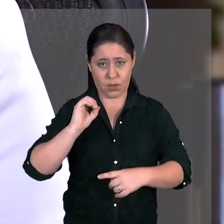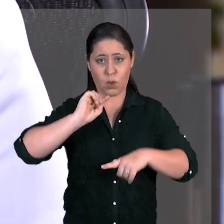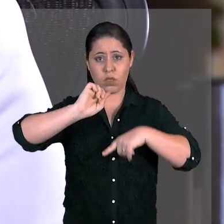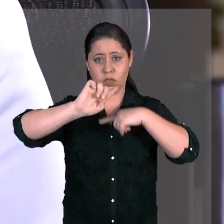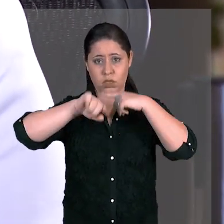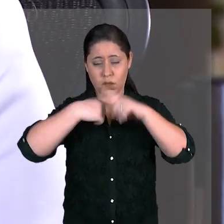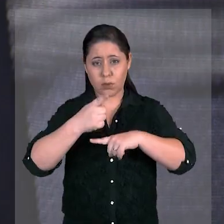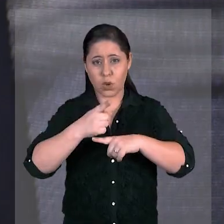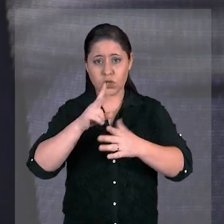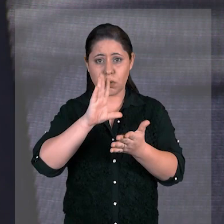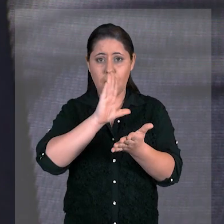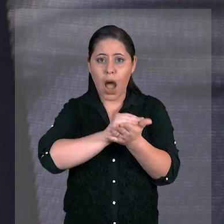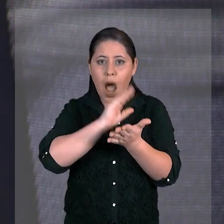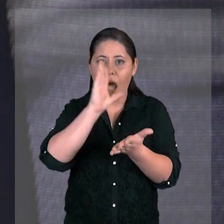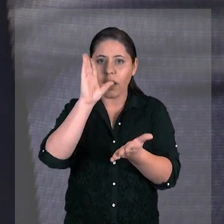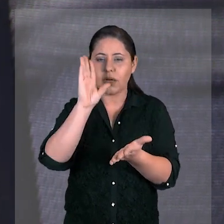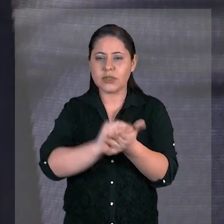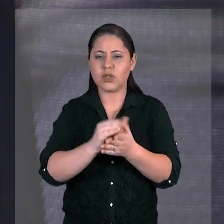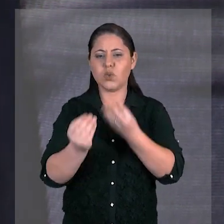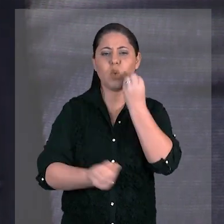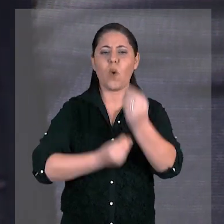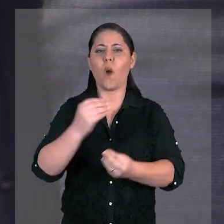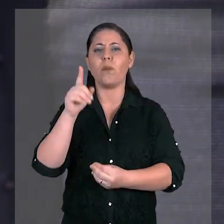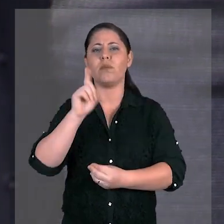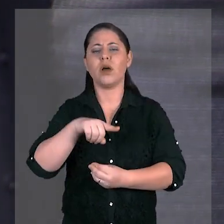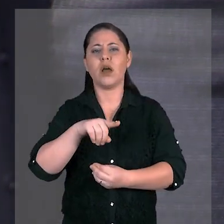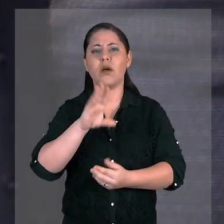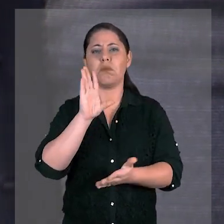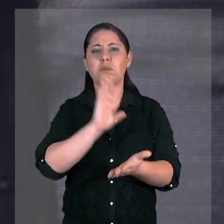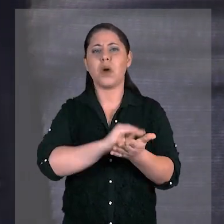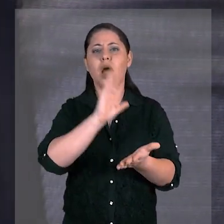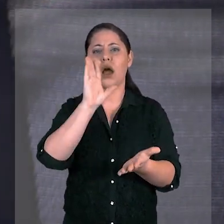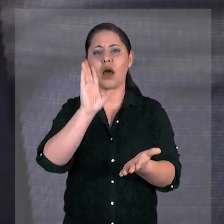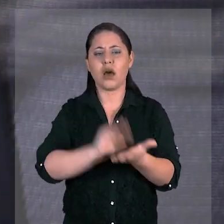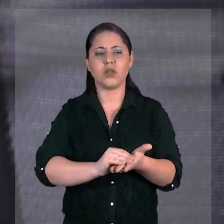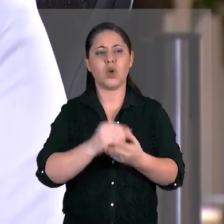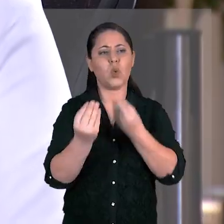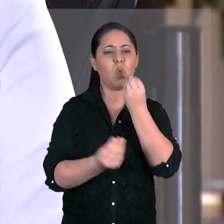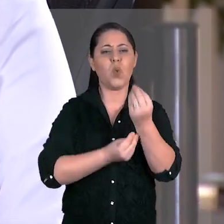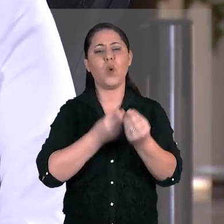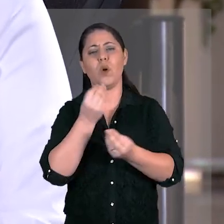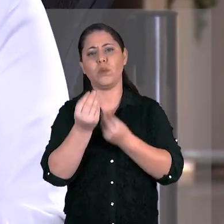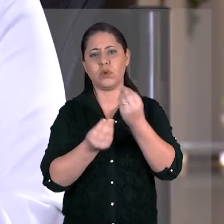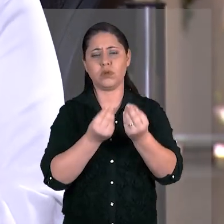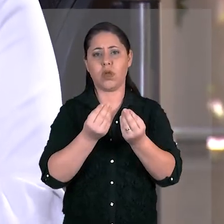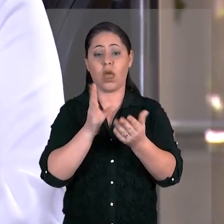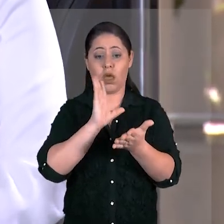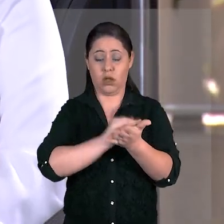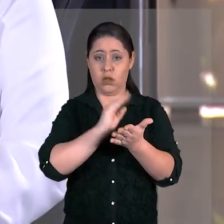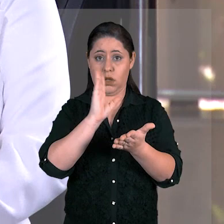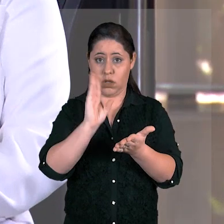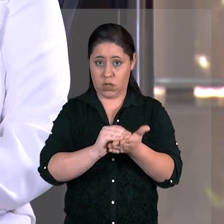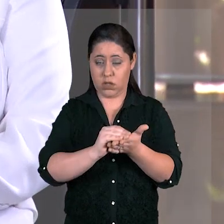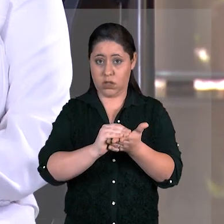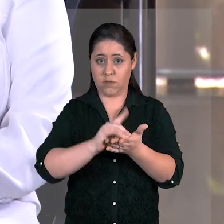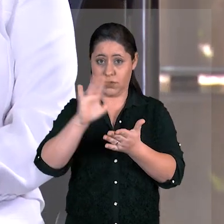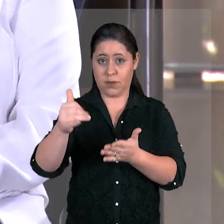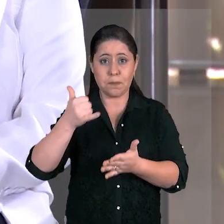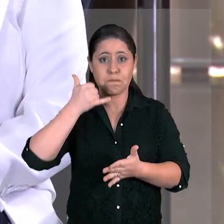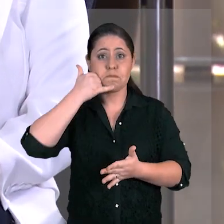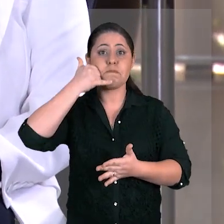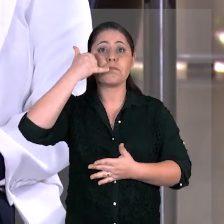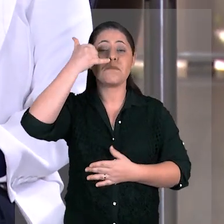uma ata notarial. Como que é o procedimento para fazer uma ata notarial dessa? Esclarece para a gente. Uma ata notarial, você vai pegar o seu